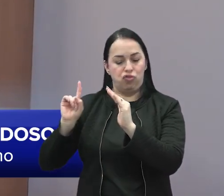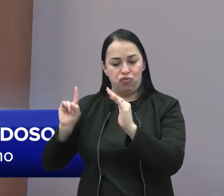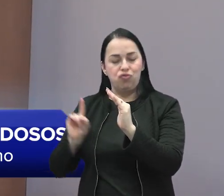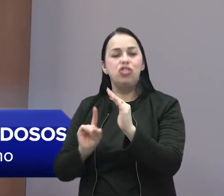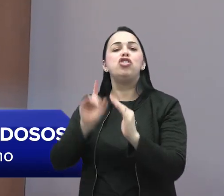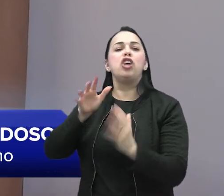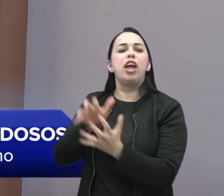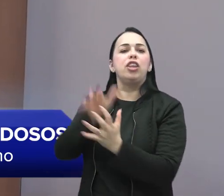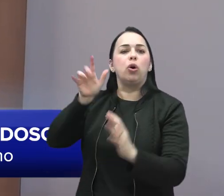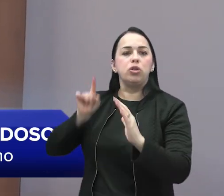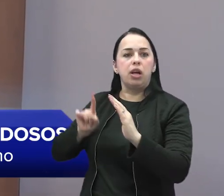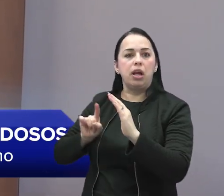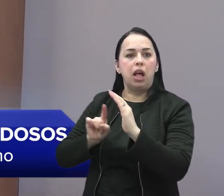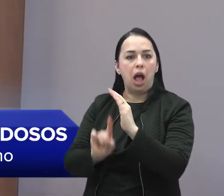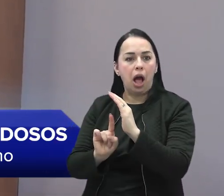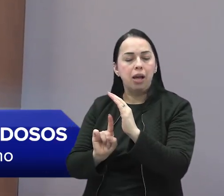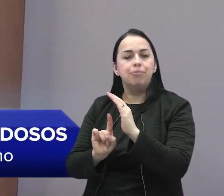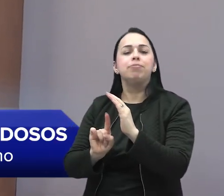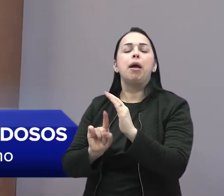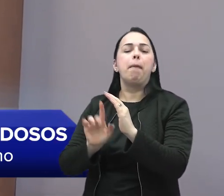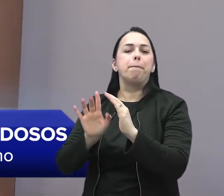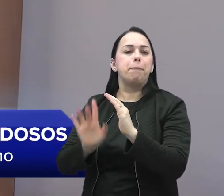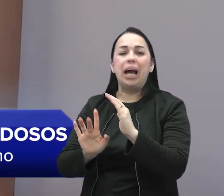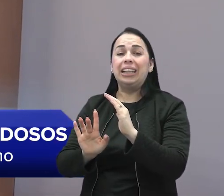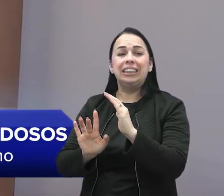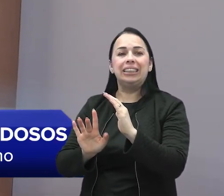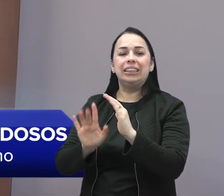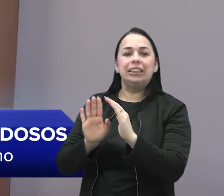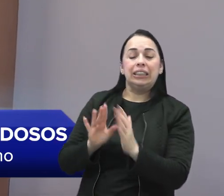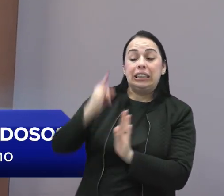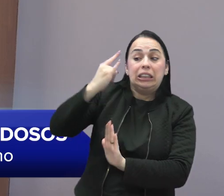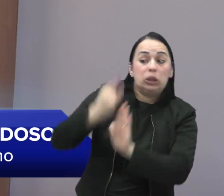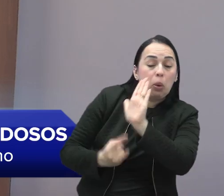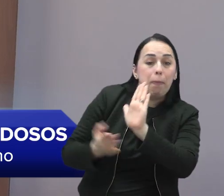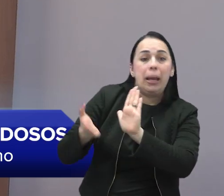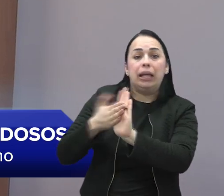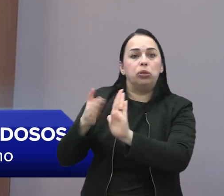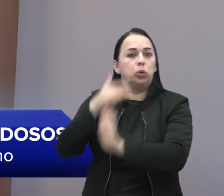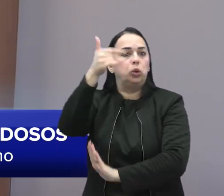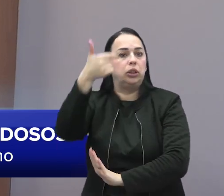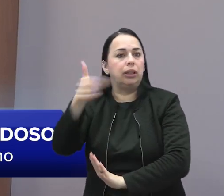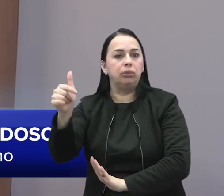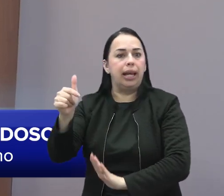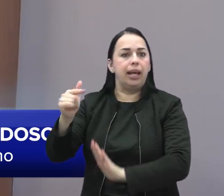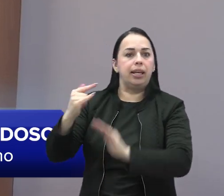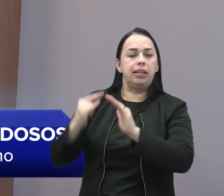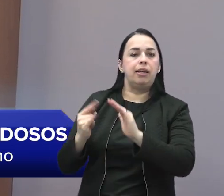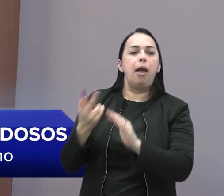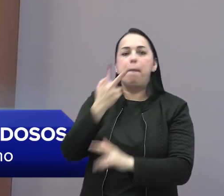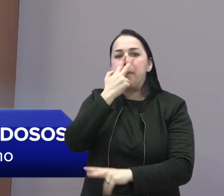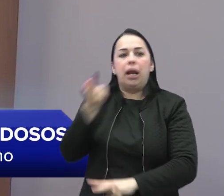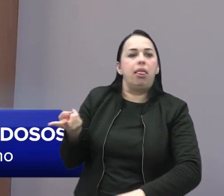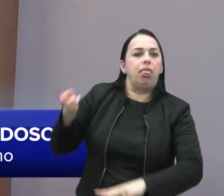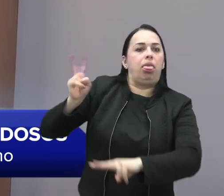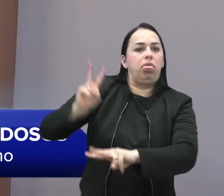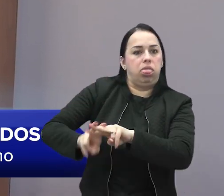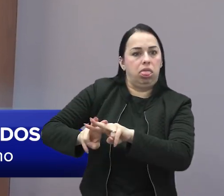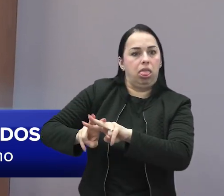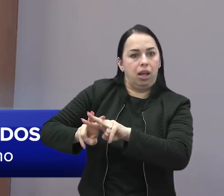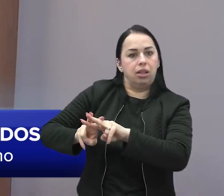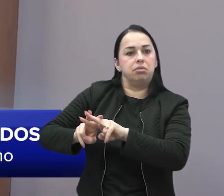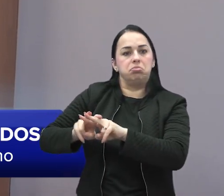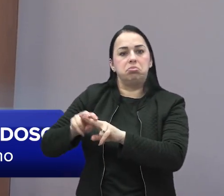pessoas são colocadas sem o devido processo legal e ficam presas em locais inadequados para o atendimento das